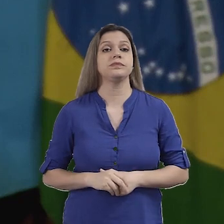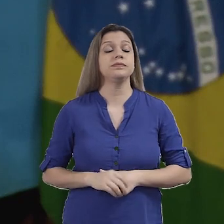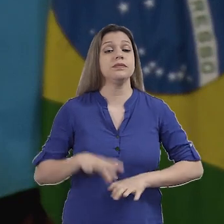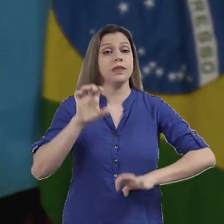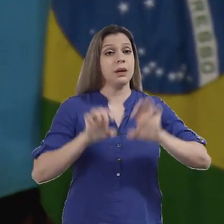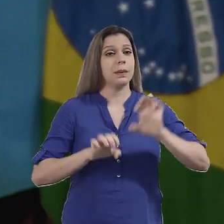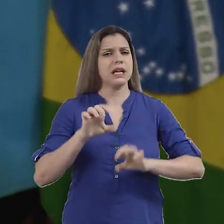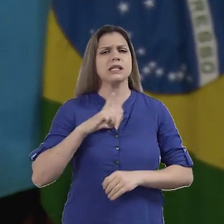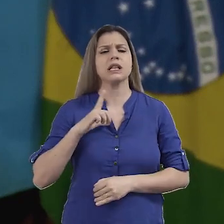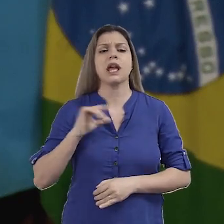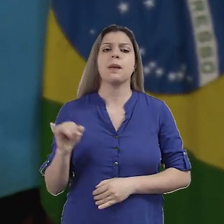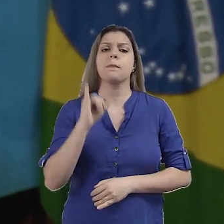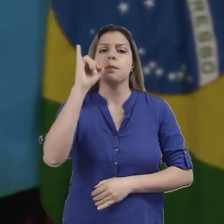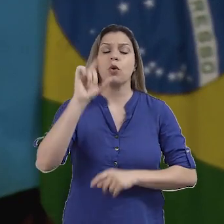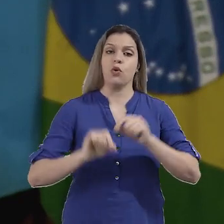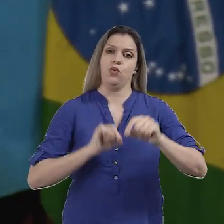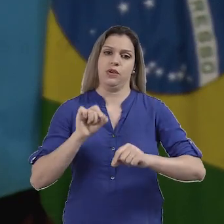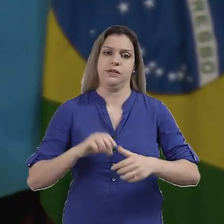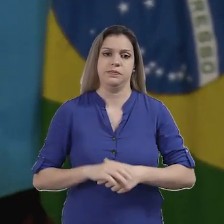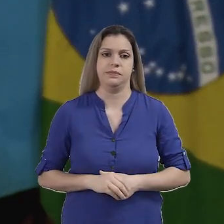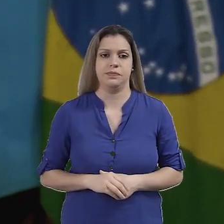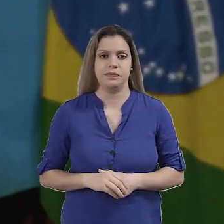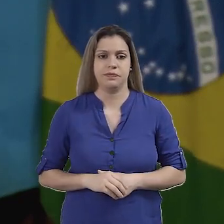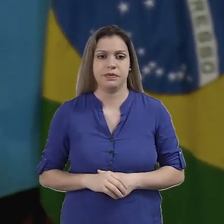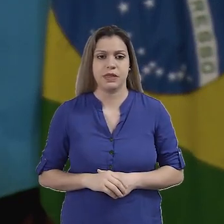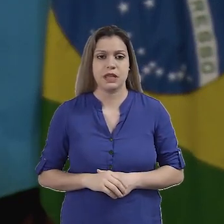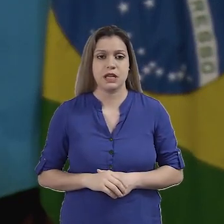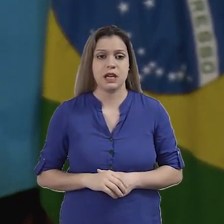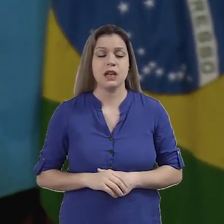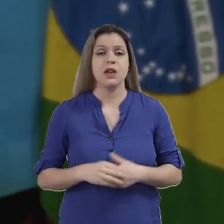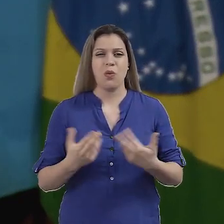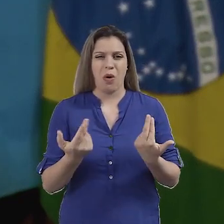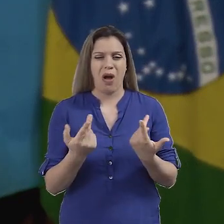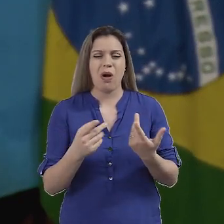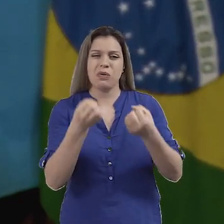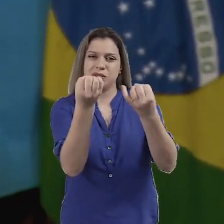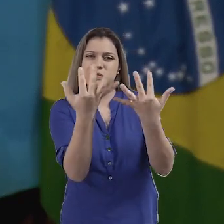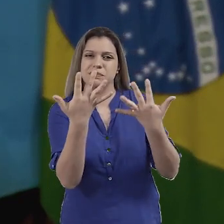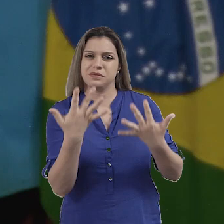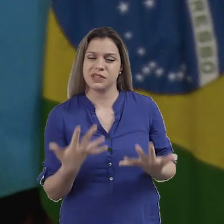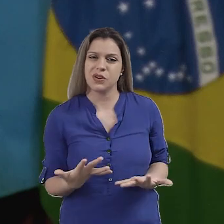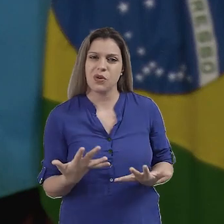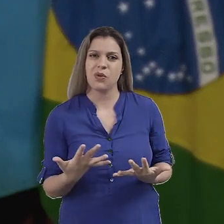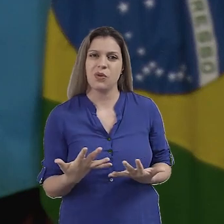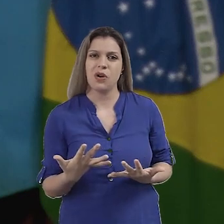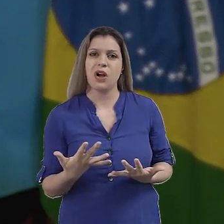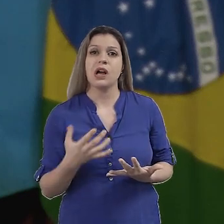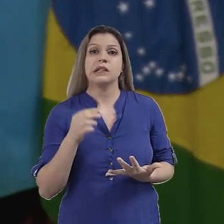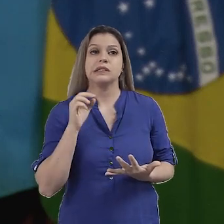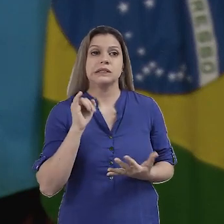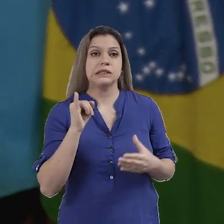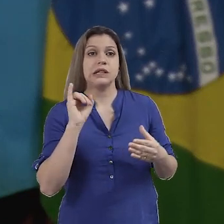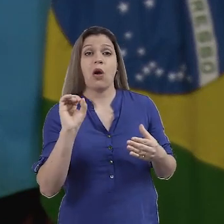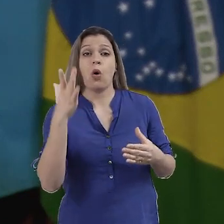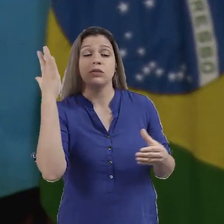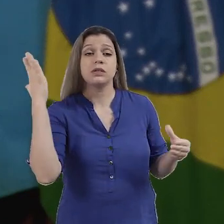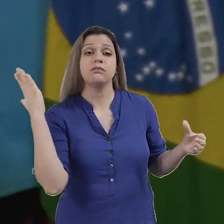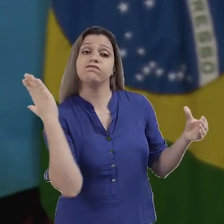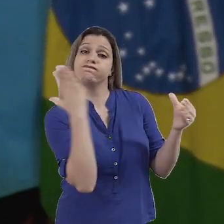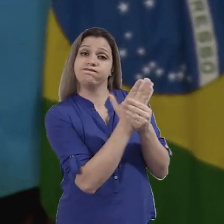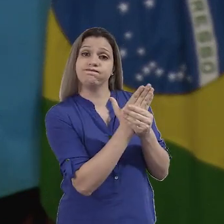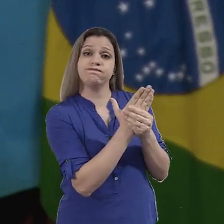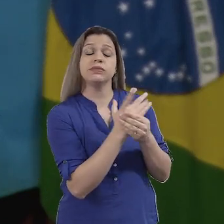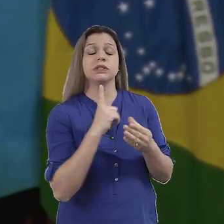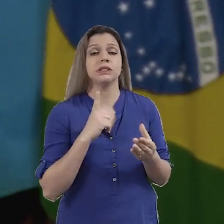para a empresa, é importante também porque, num caso como esses que nós falamos, que ela possa ser